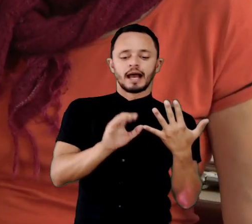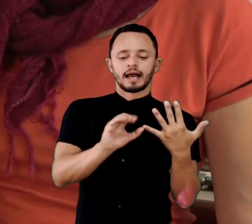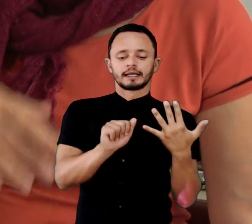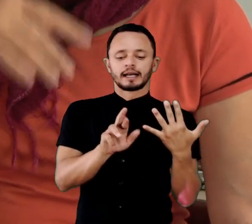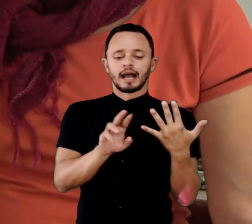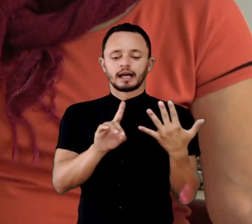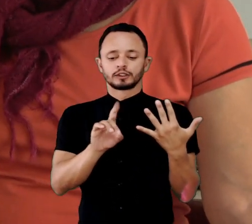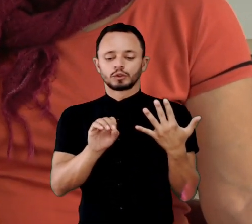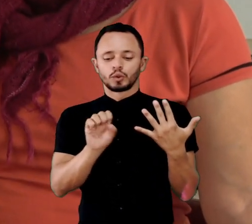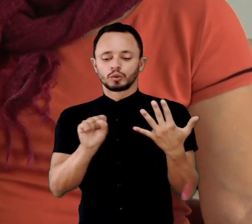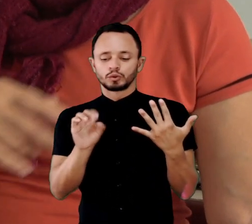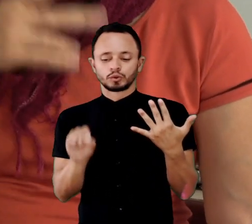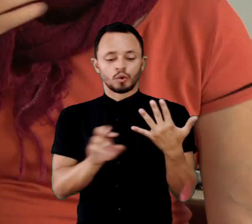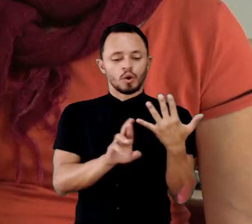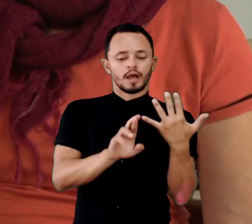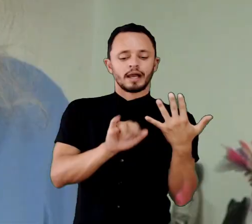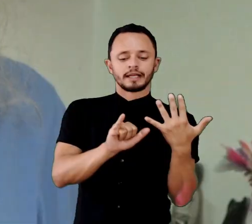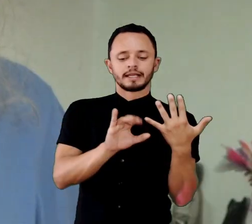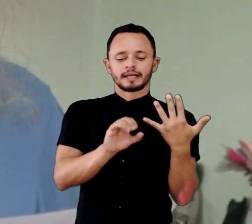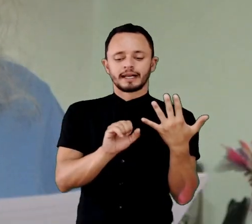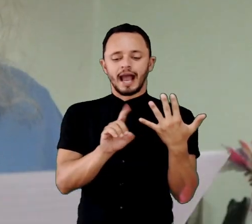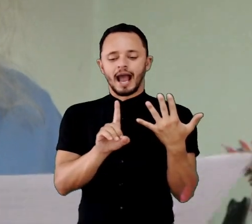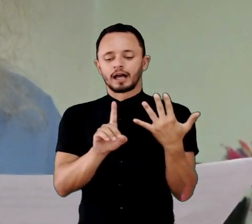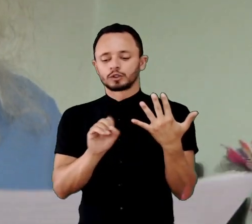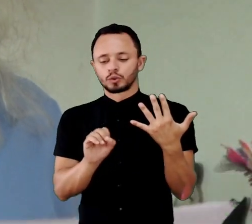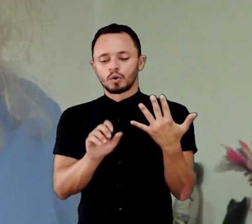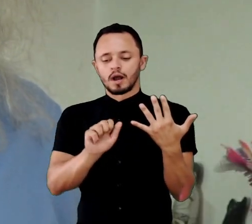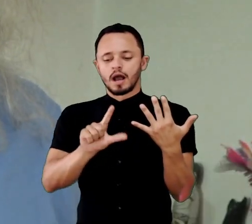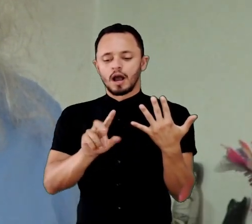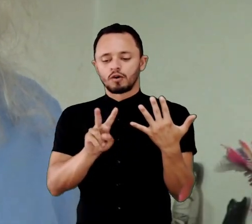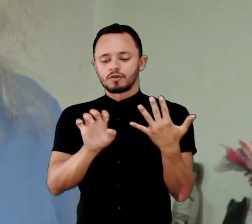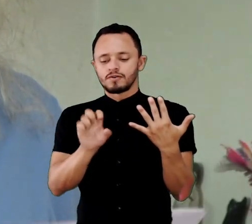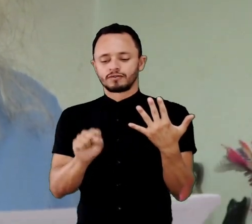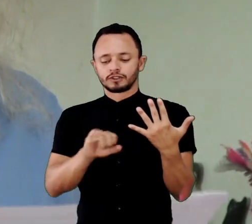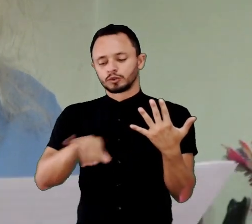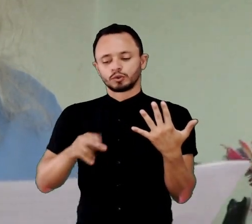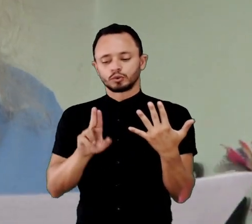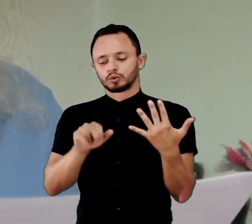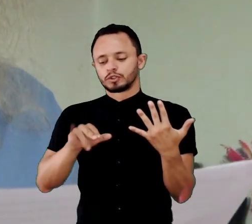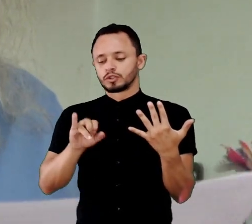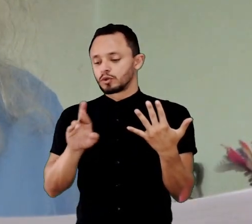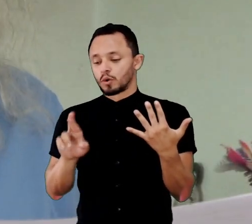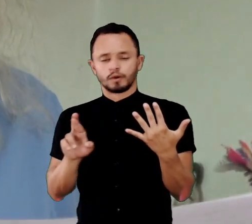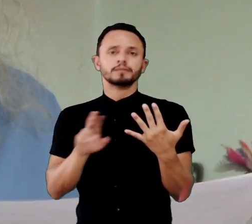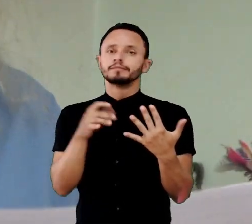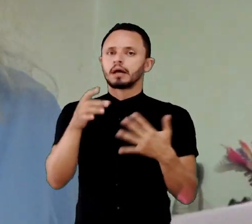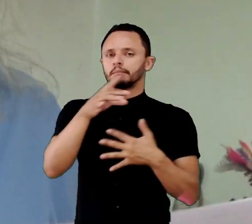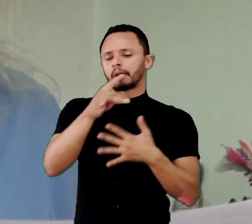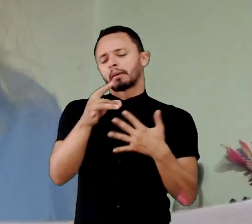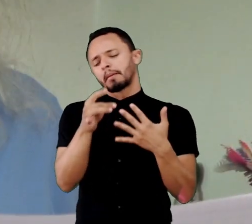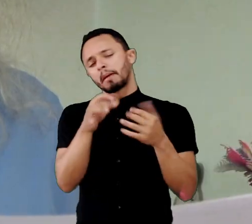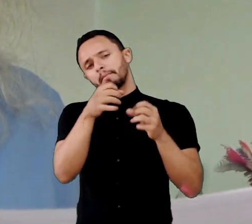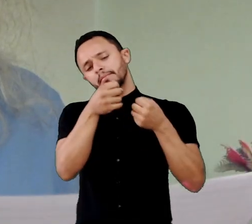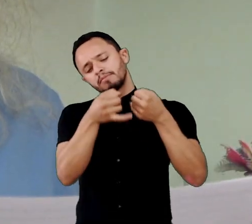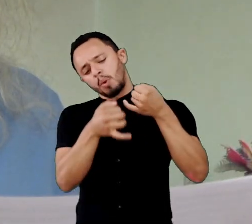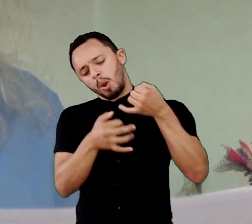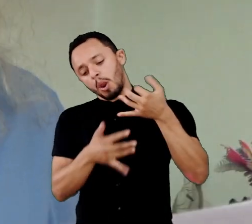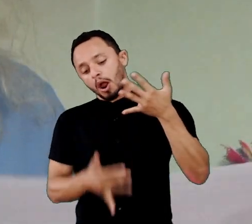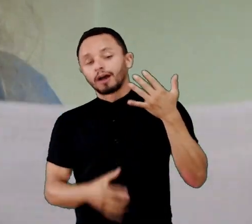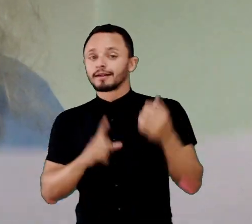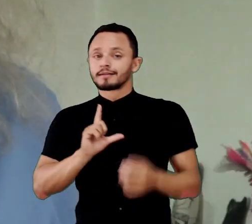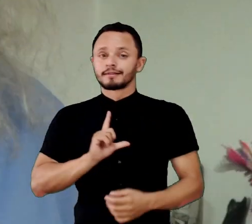Ricardo Alves Júnior, muita Isso. gente, enfim. Então fala um Mas- pouquinho sobre essa identidade artística